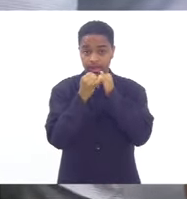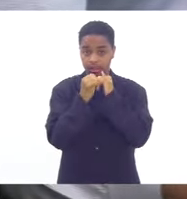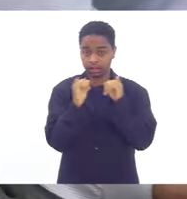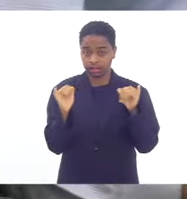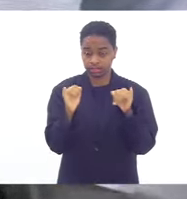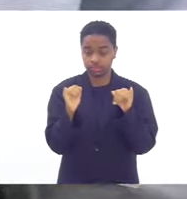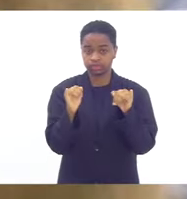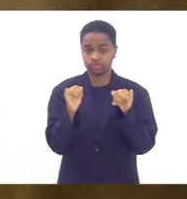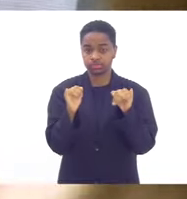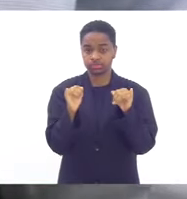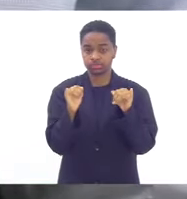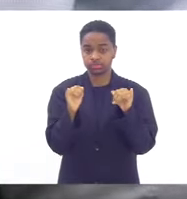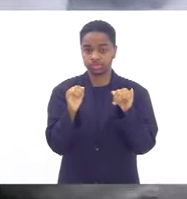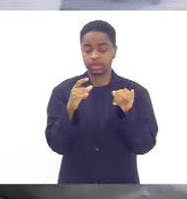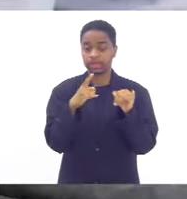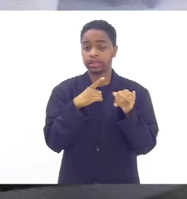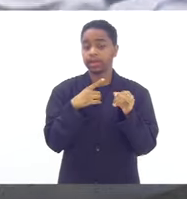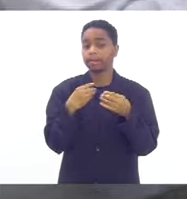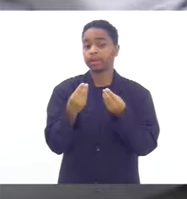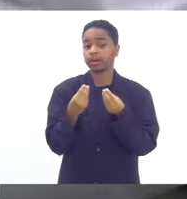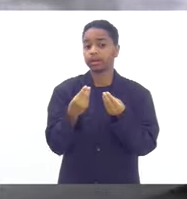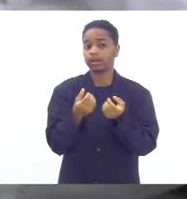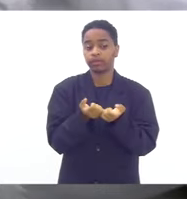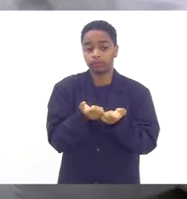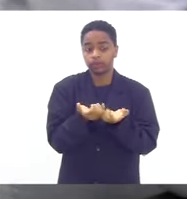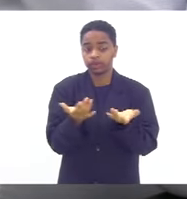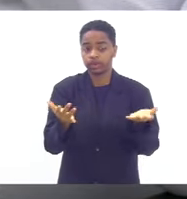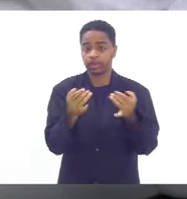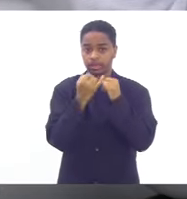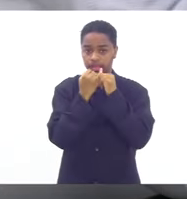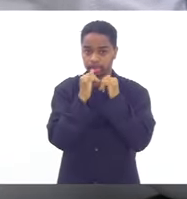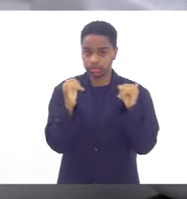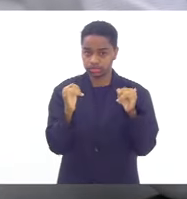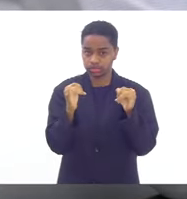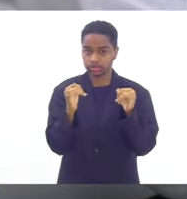ela existe para distribuir energia, no sentido...